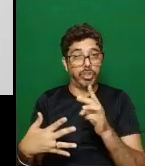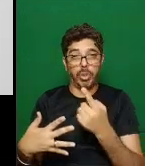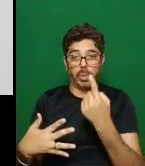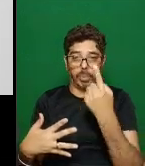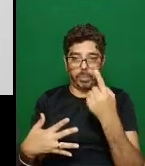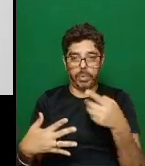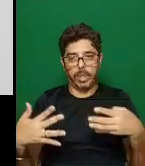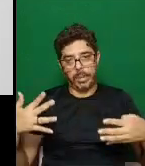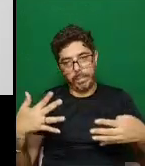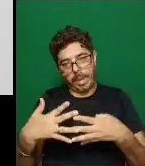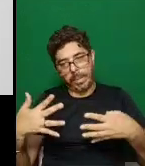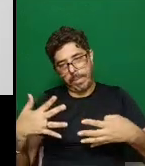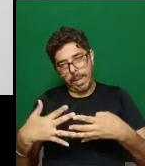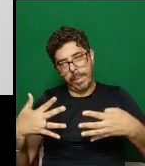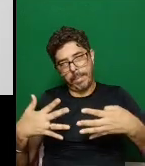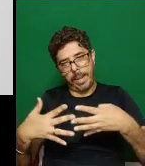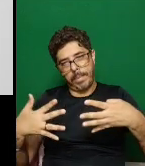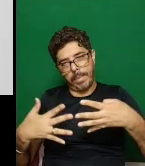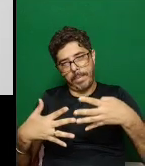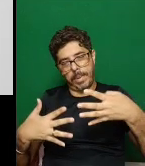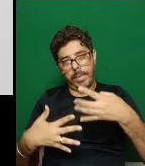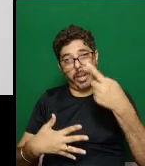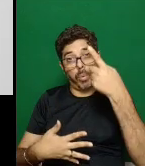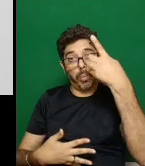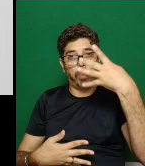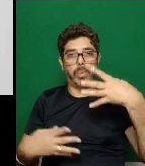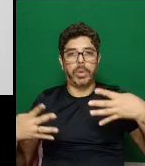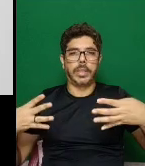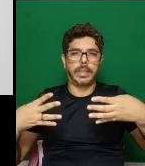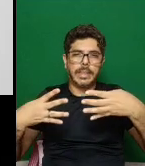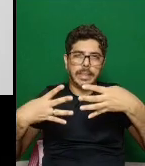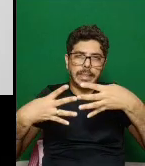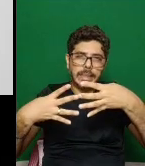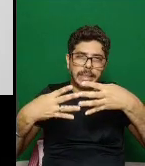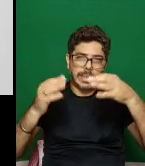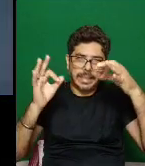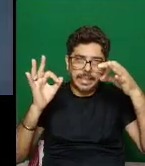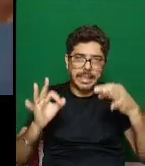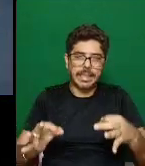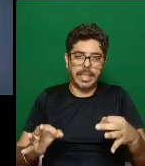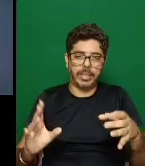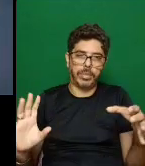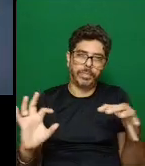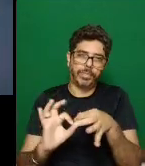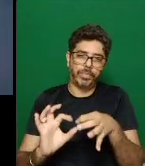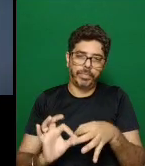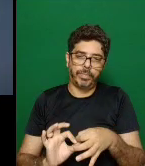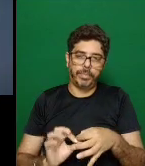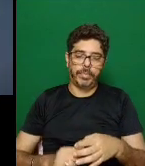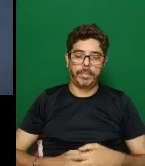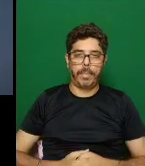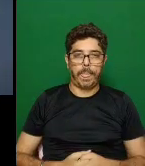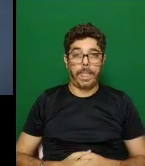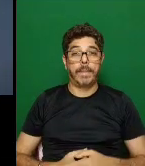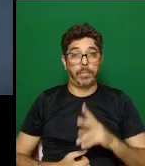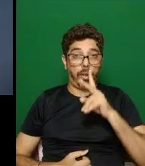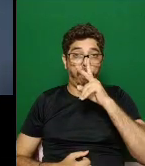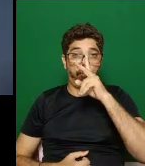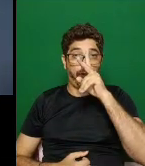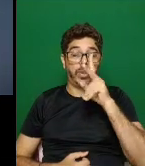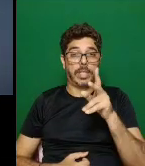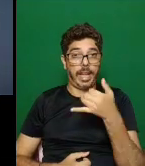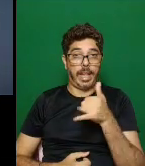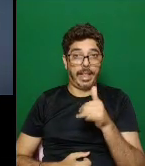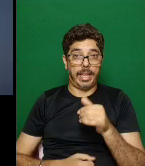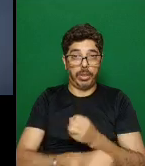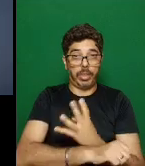sofrendo colisões com o meio até que elas se encaixem no seu devido sítio. Assim vemos que são as forças